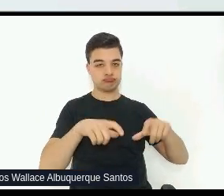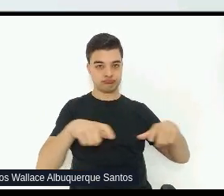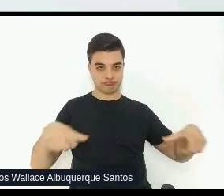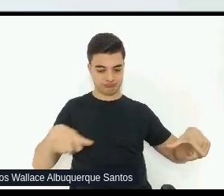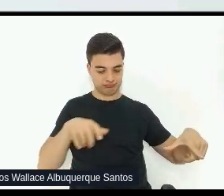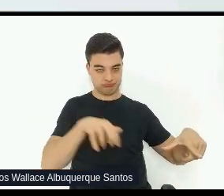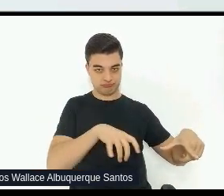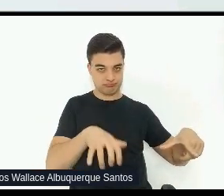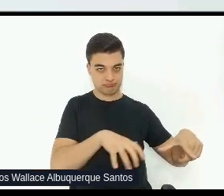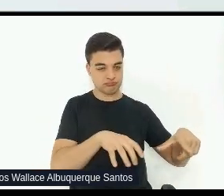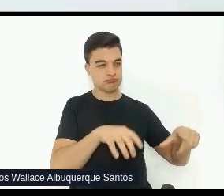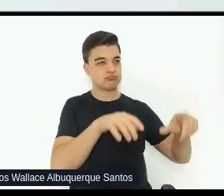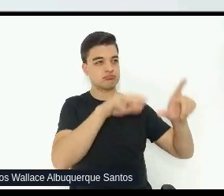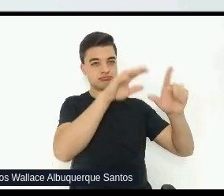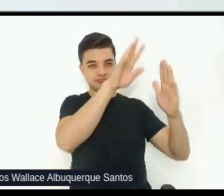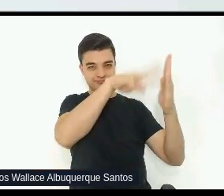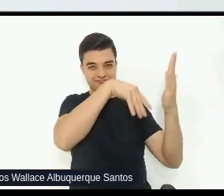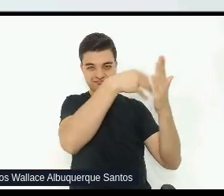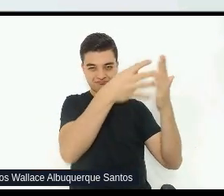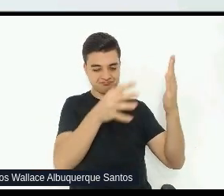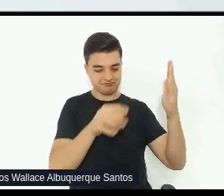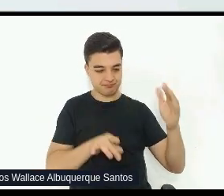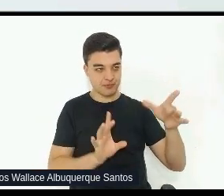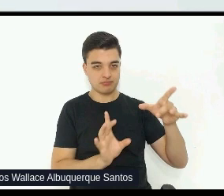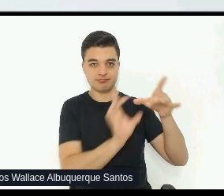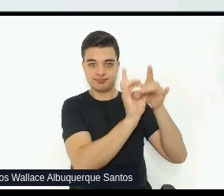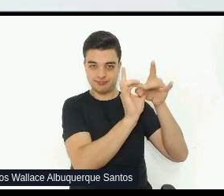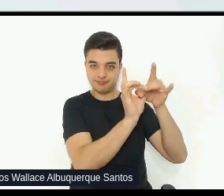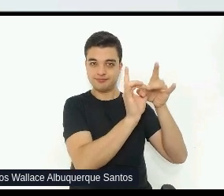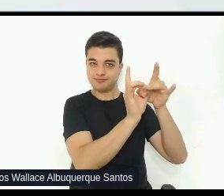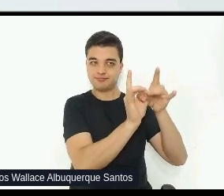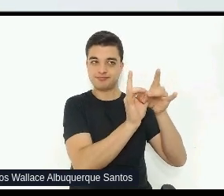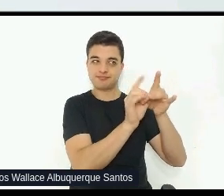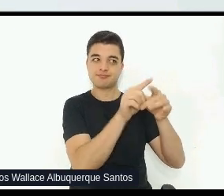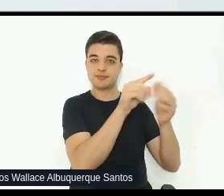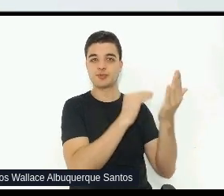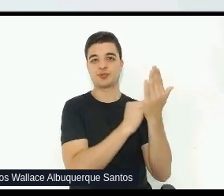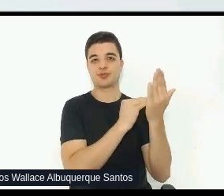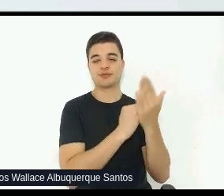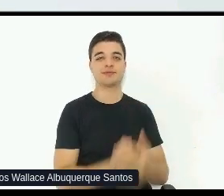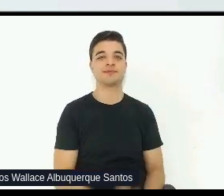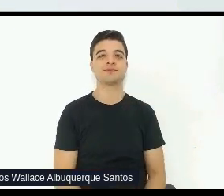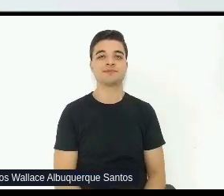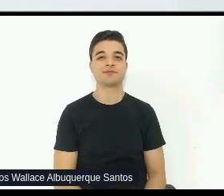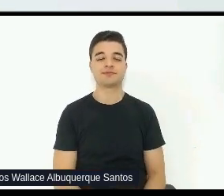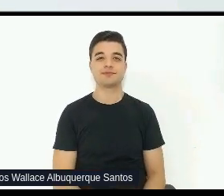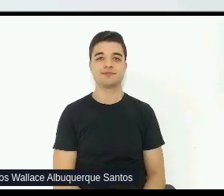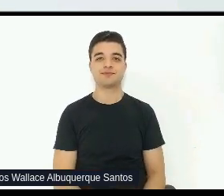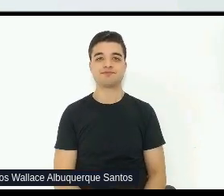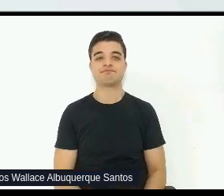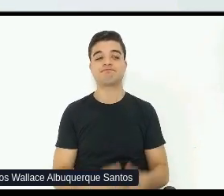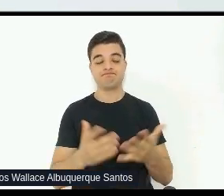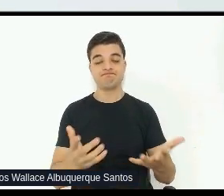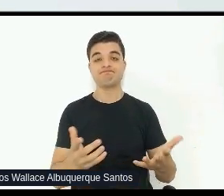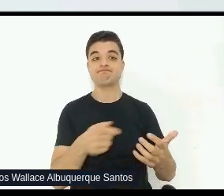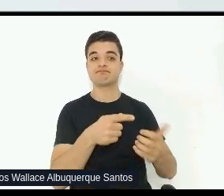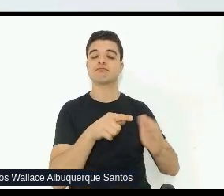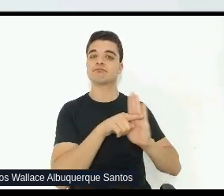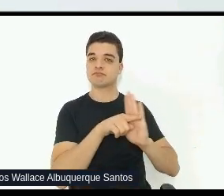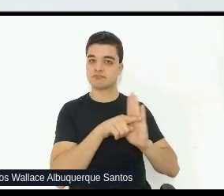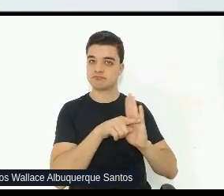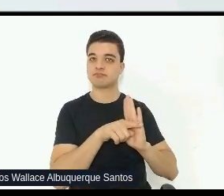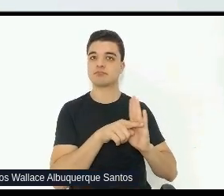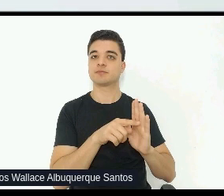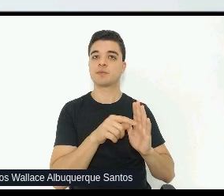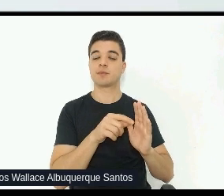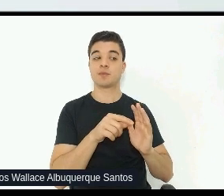sistema, né? Para usar esse calendáriozinho, então ele vai receber todas as informações ali. Então, a gente tem que deixar, para analisar essa heurística, porque que a gente tem que fazer?